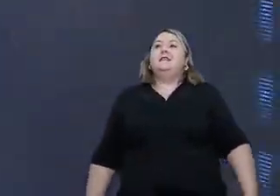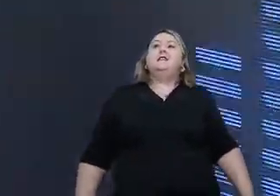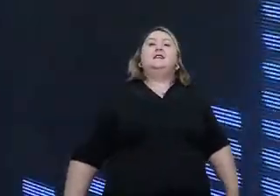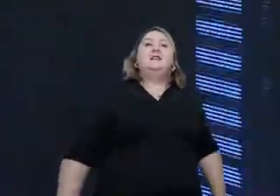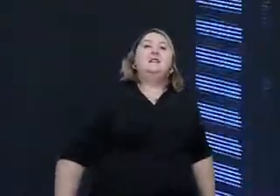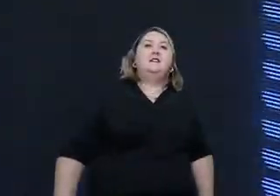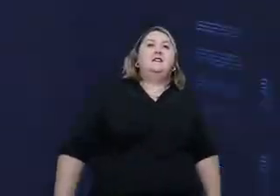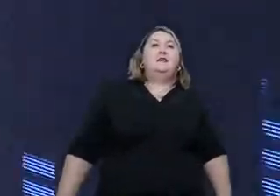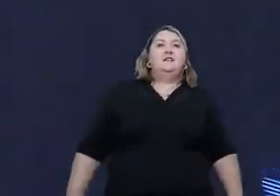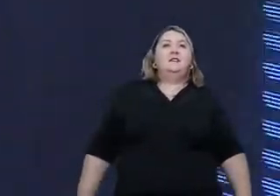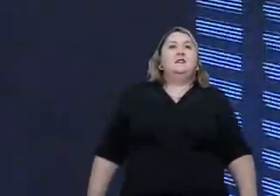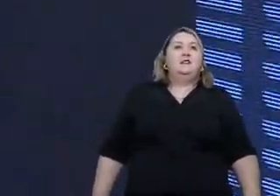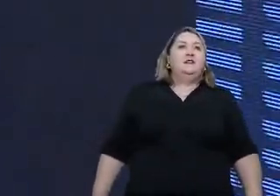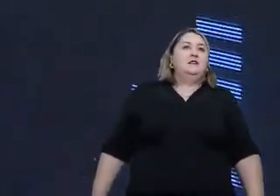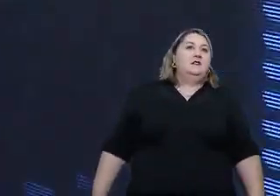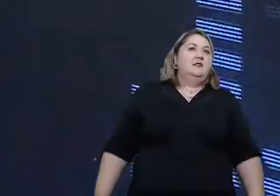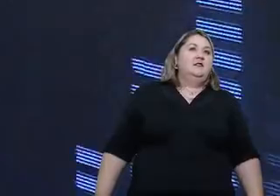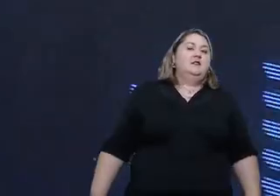Vamos dançar.